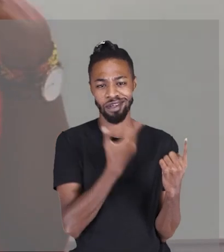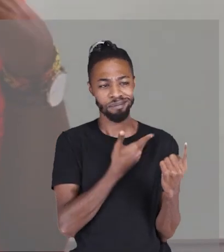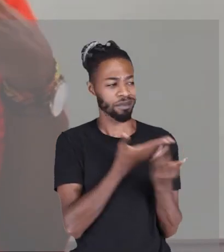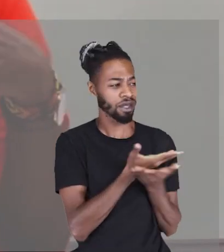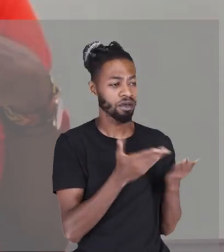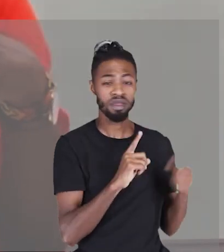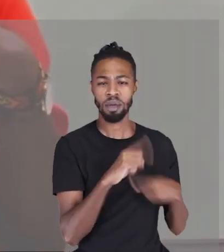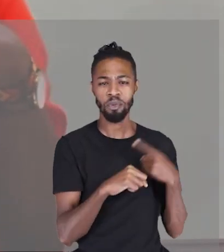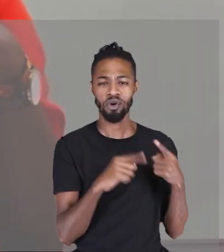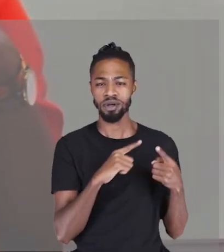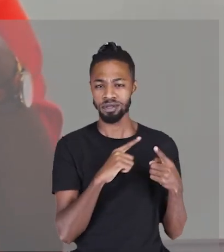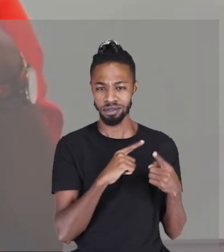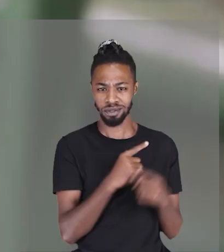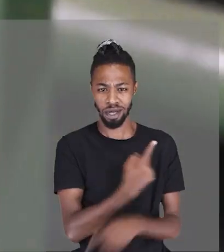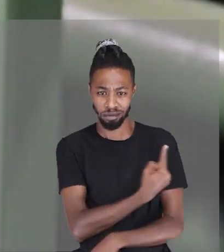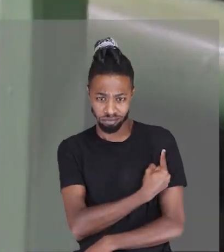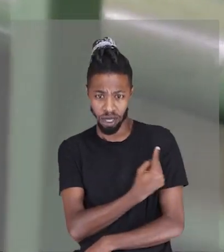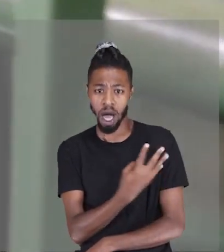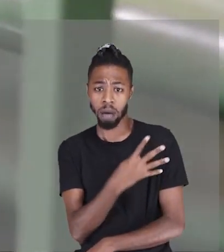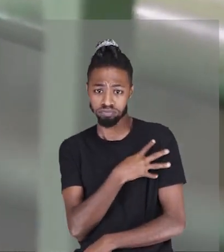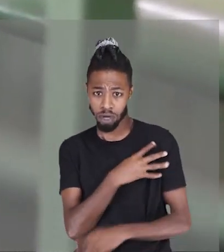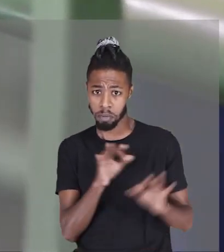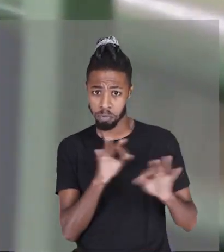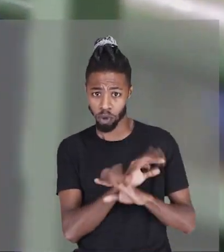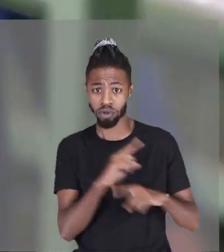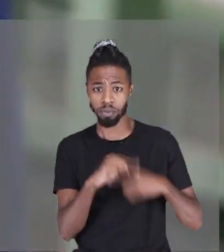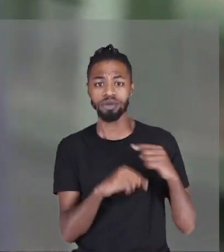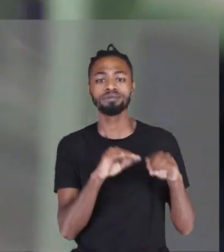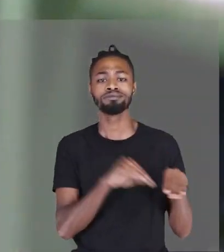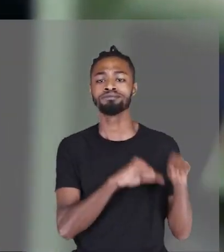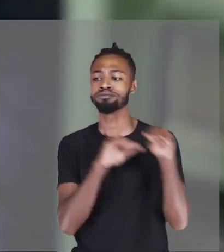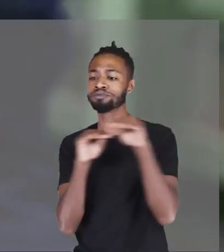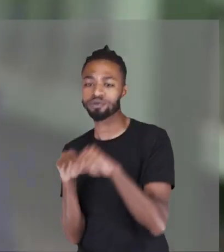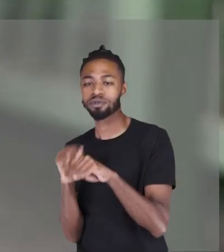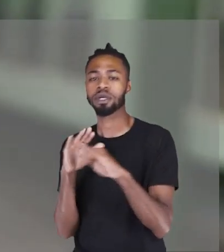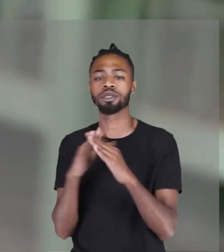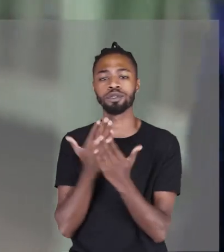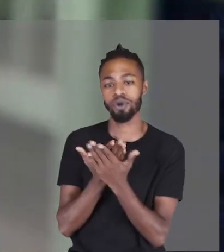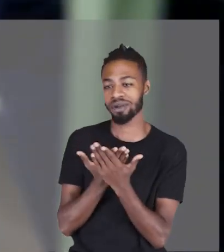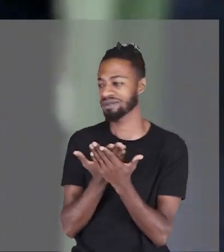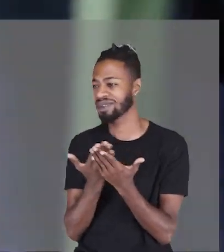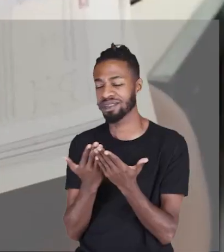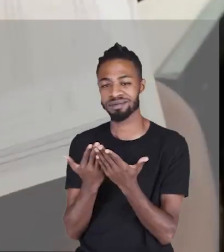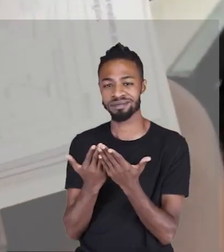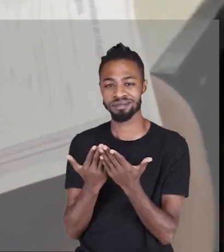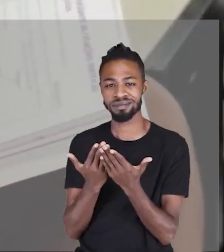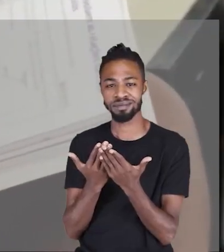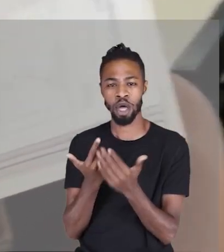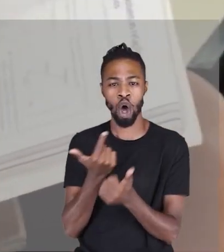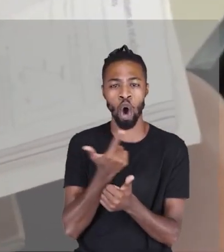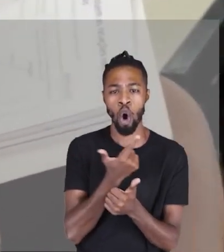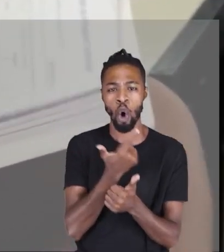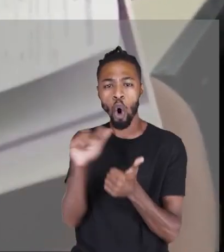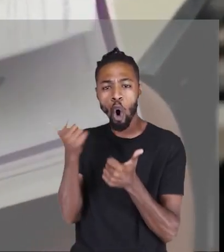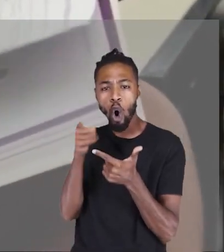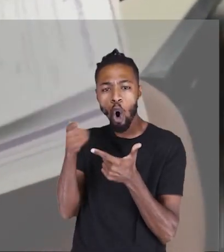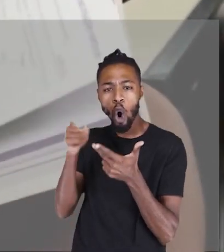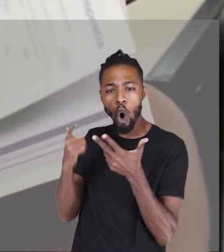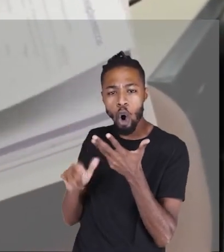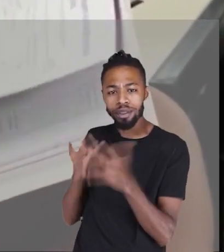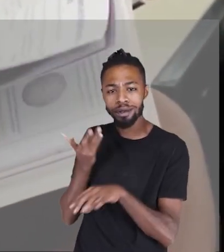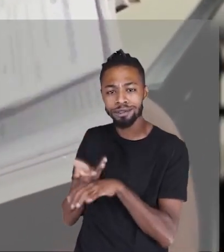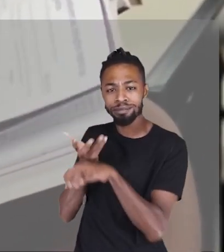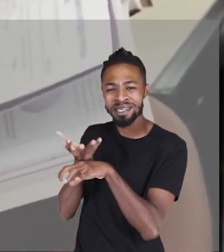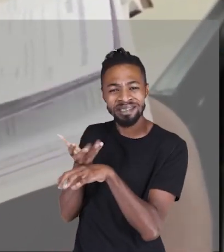se relaciona com o professor, e ele vai para uma outra escola, para um outro prédio, com várias disciplinas